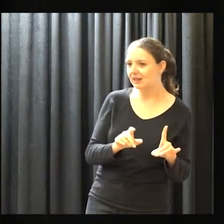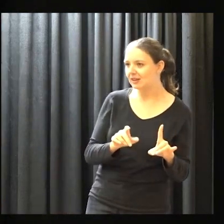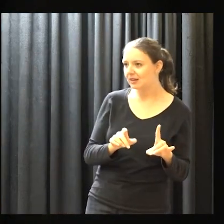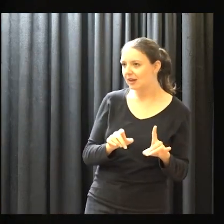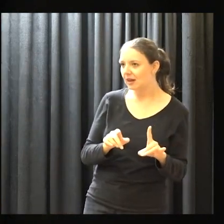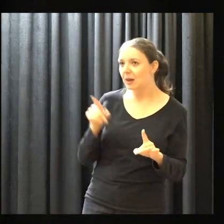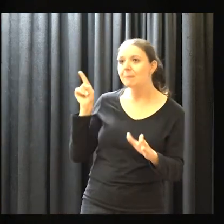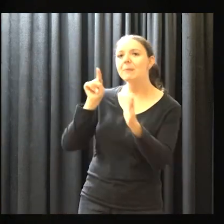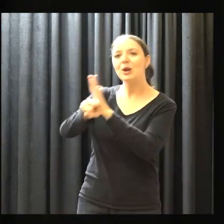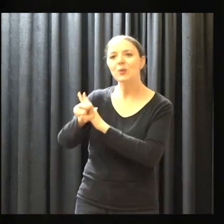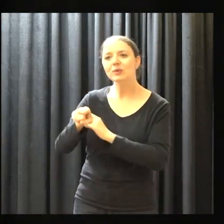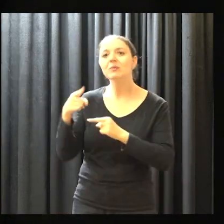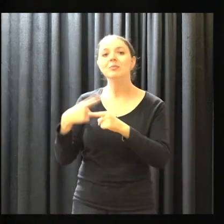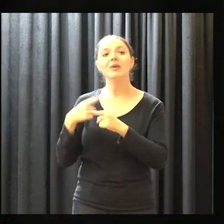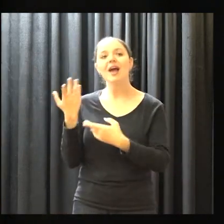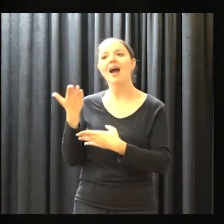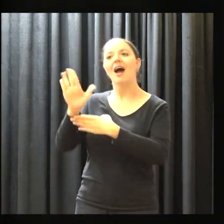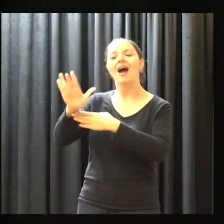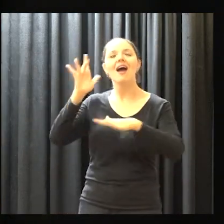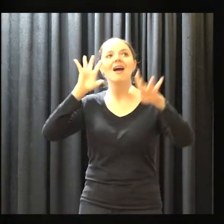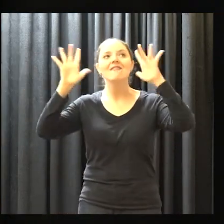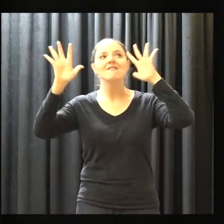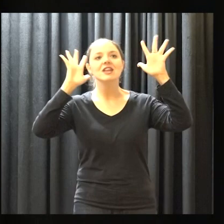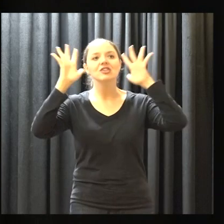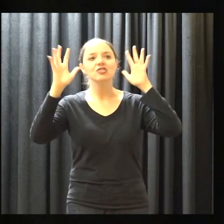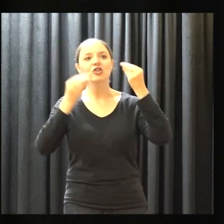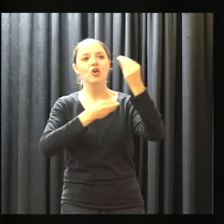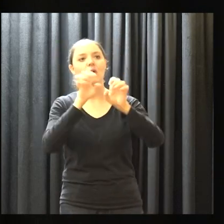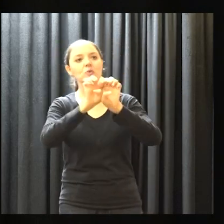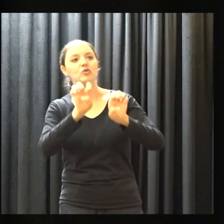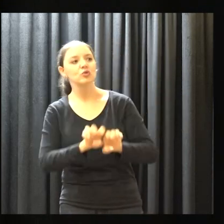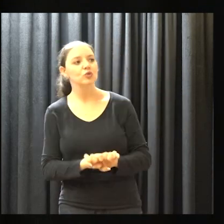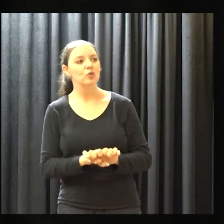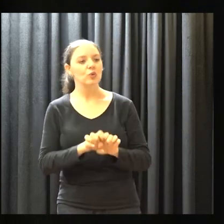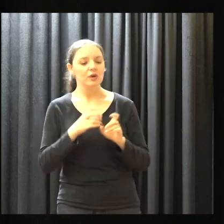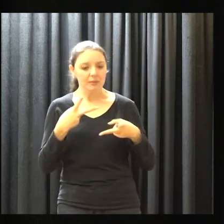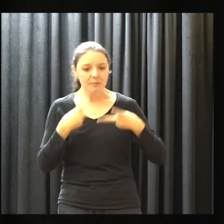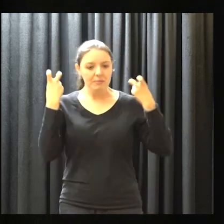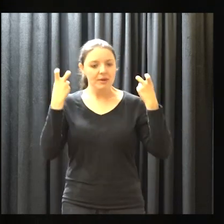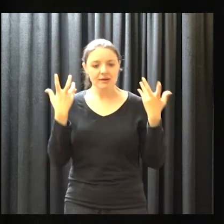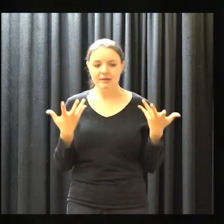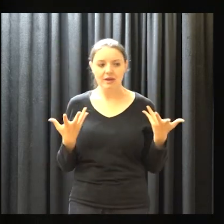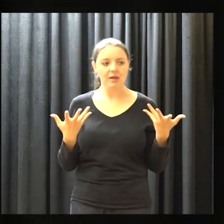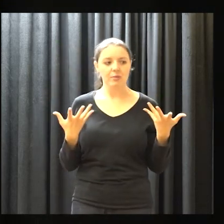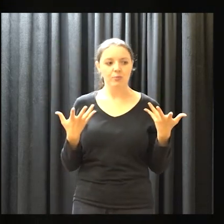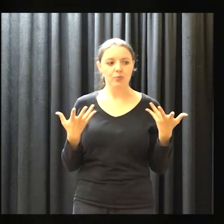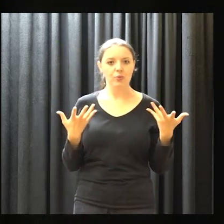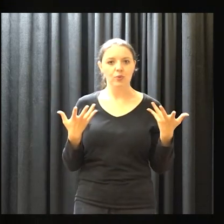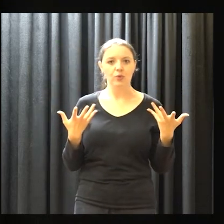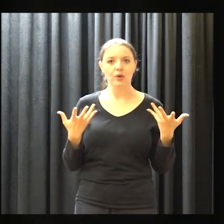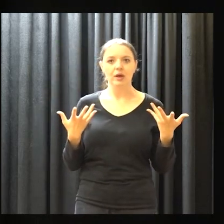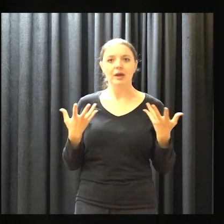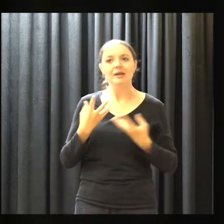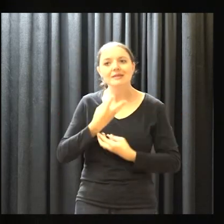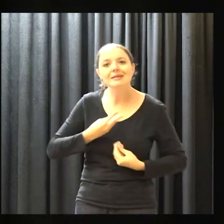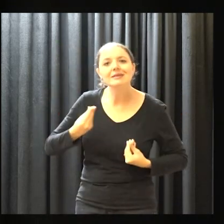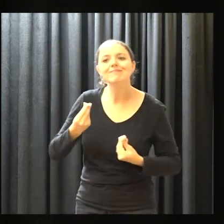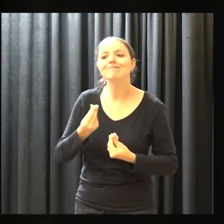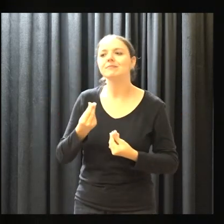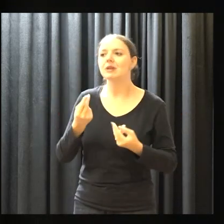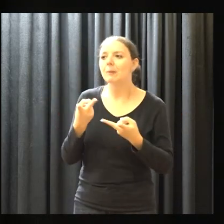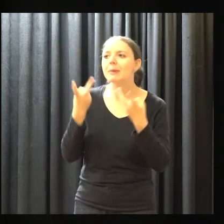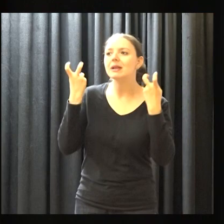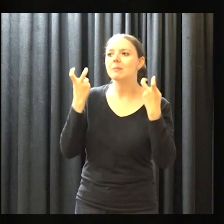pensar as nossas estruturas de pensamento, vamos dizer assim, pensamento eugênico, porque